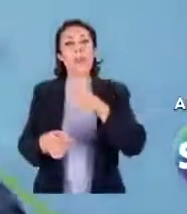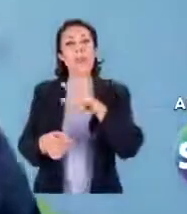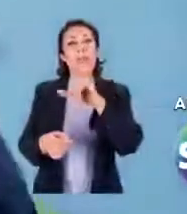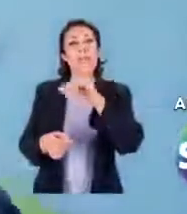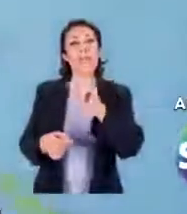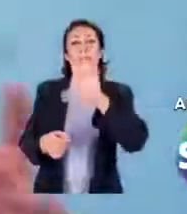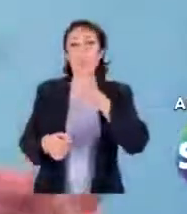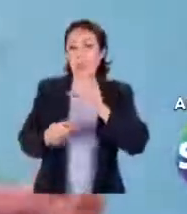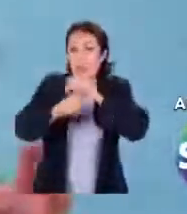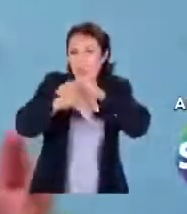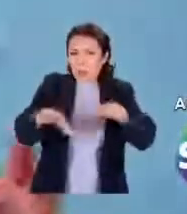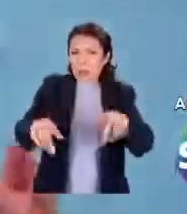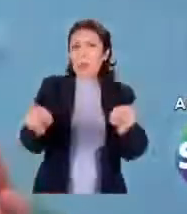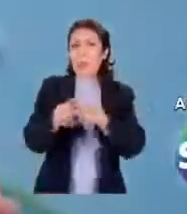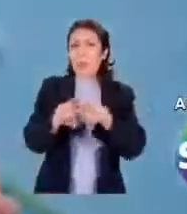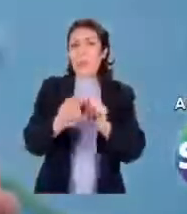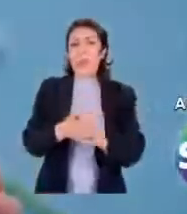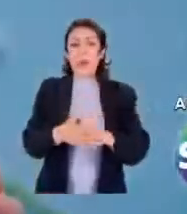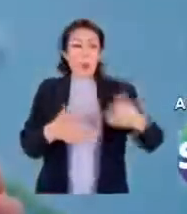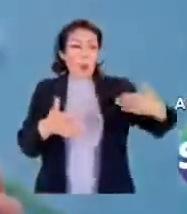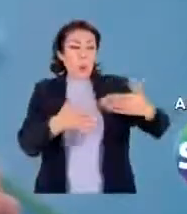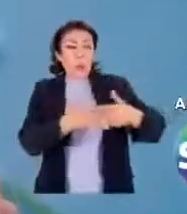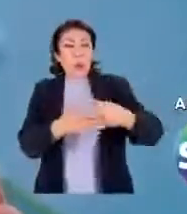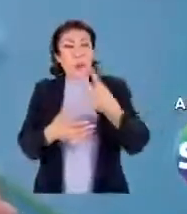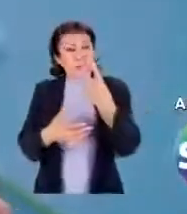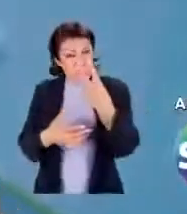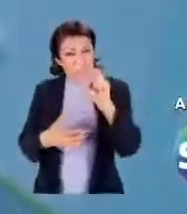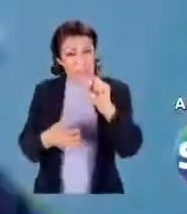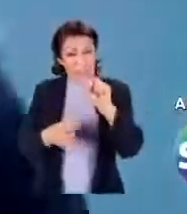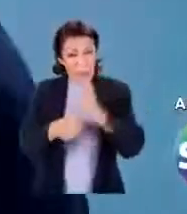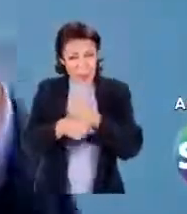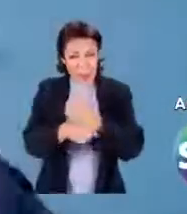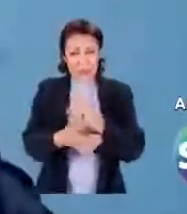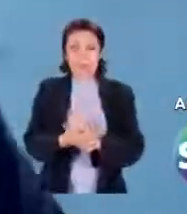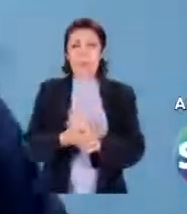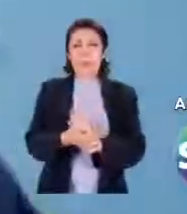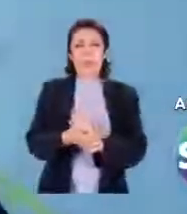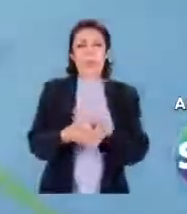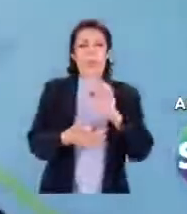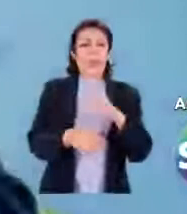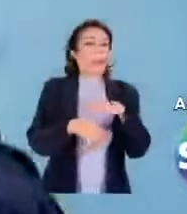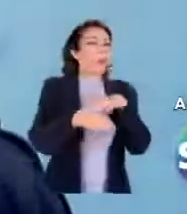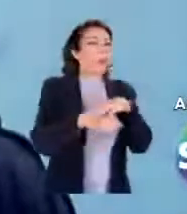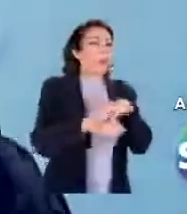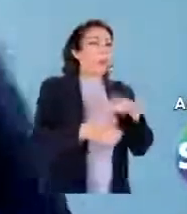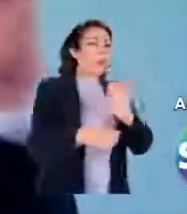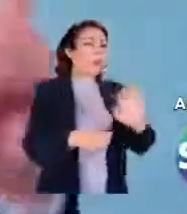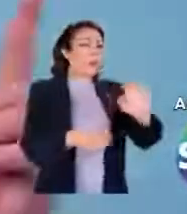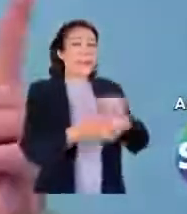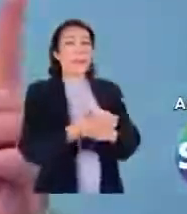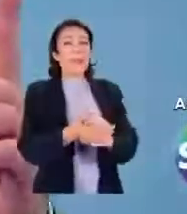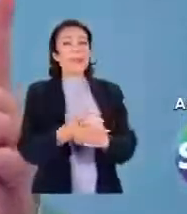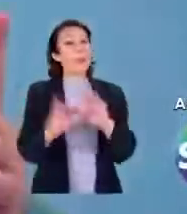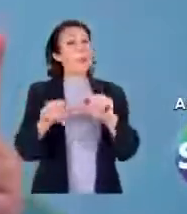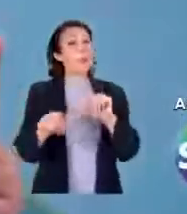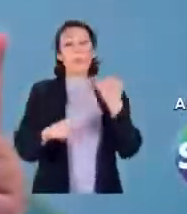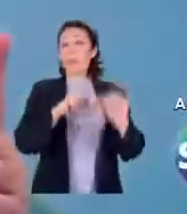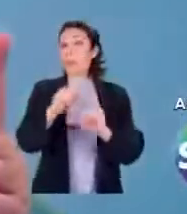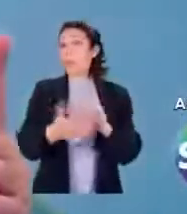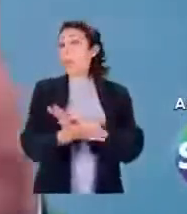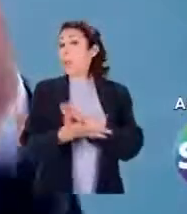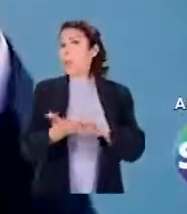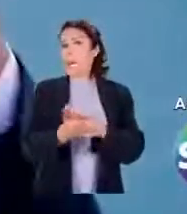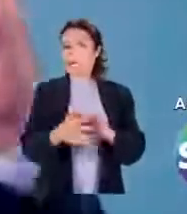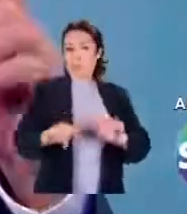E isso aconteceu nos últimos 25 anos conversa fiada de esquerda não sei o quê pá pá e tal ninguém mudou uma linha para enfrentar isso